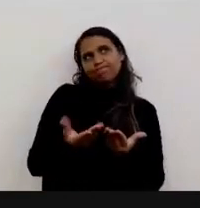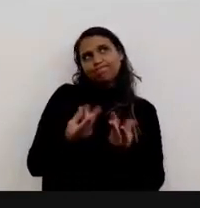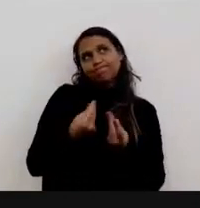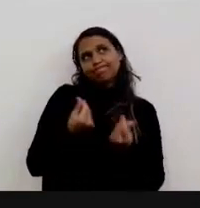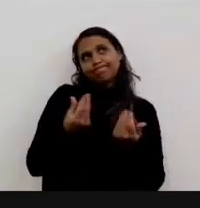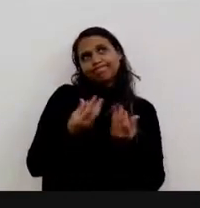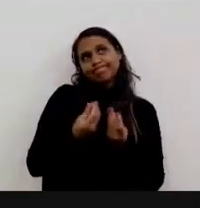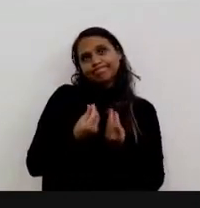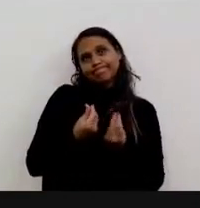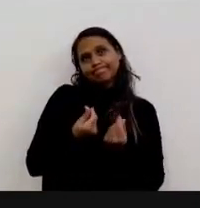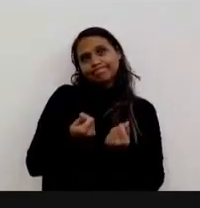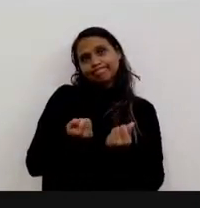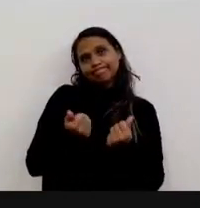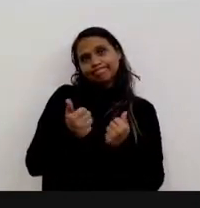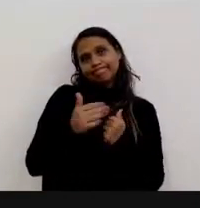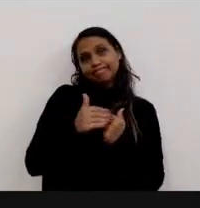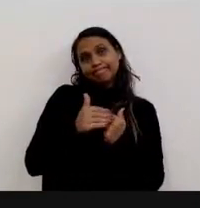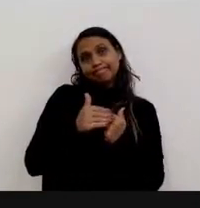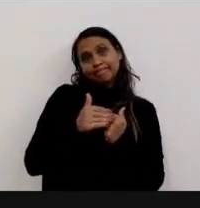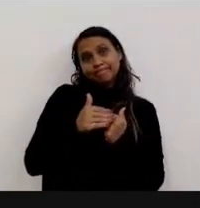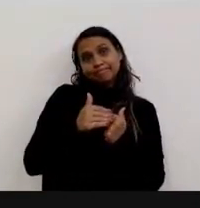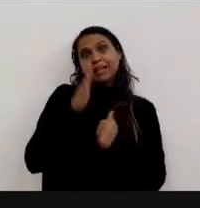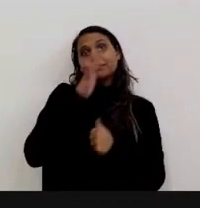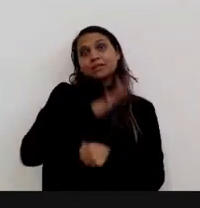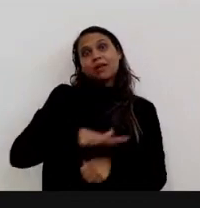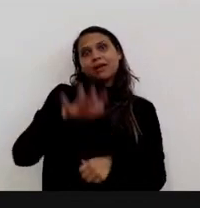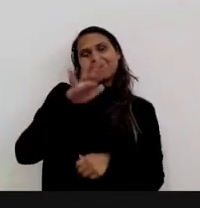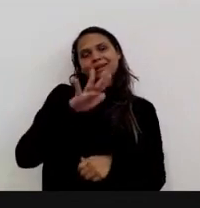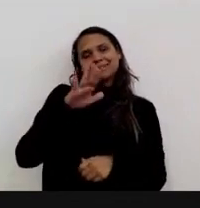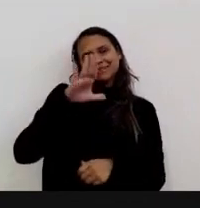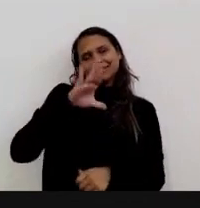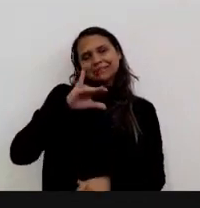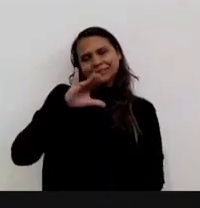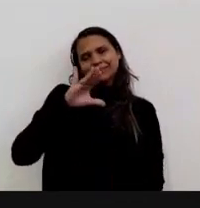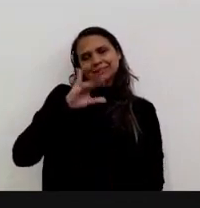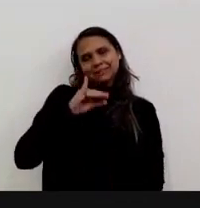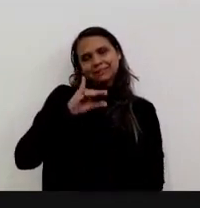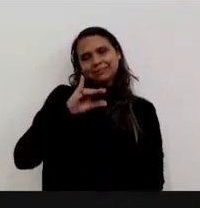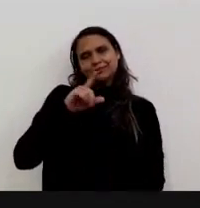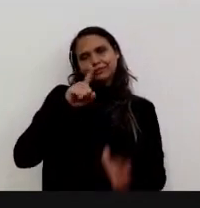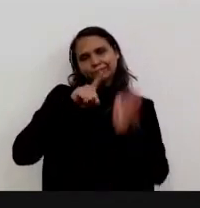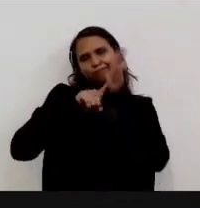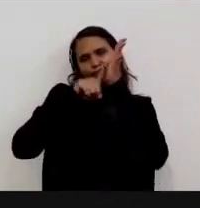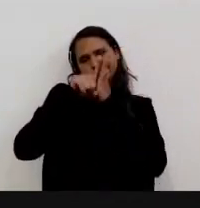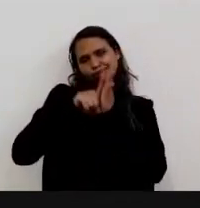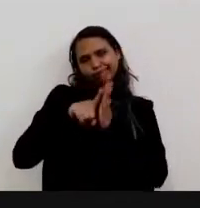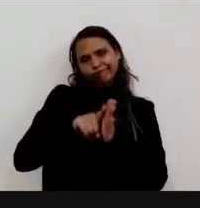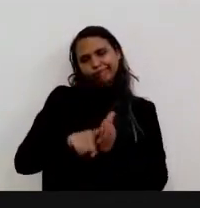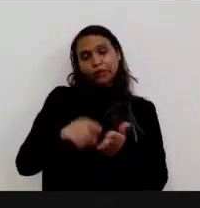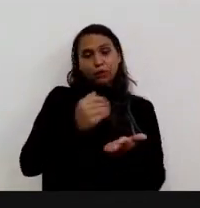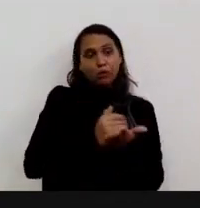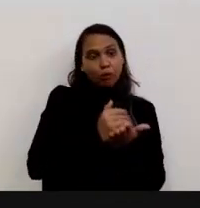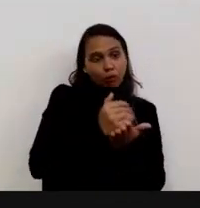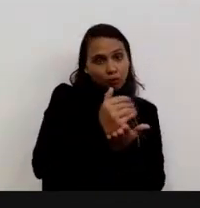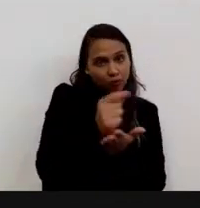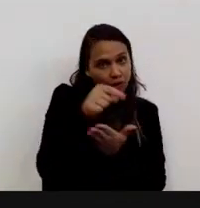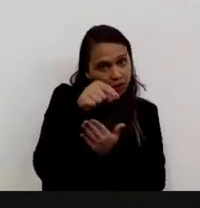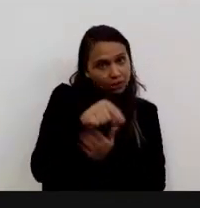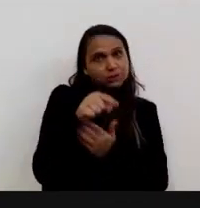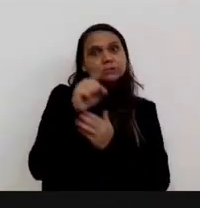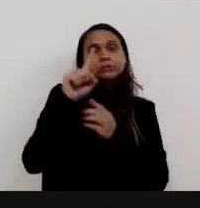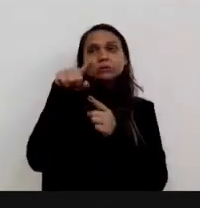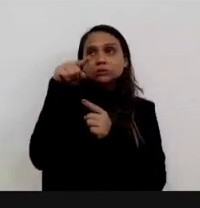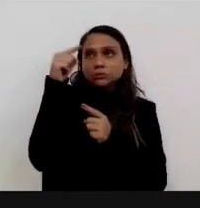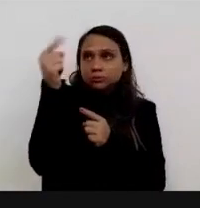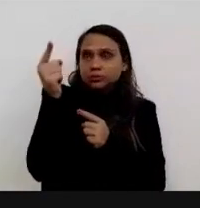uma abordagem um pouco mais científica, metodológica, mas eu acho que isso começaria daí para você ter outras ações